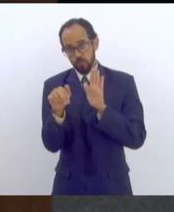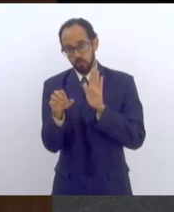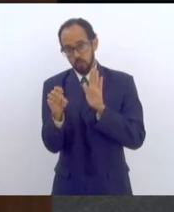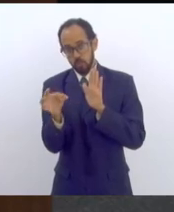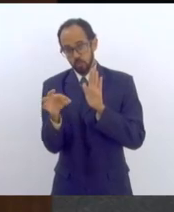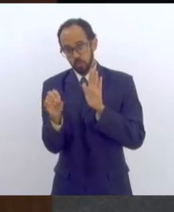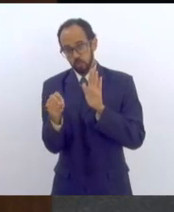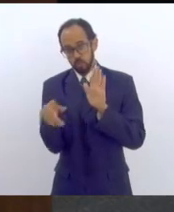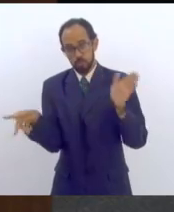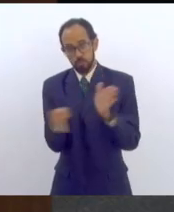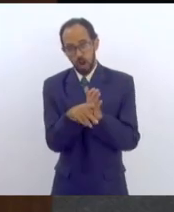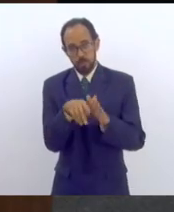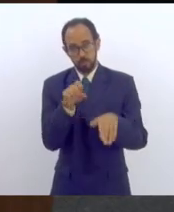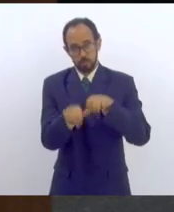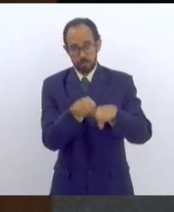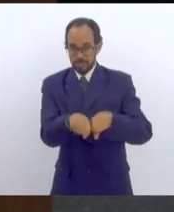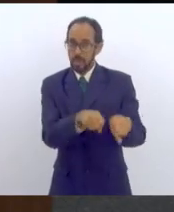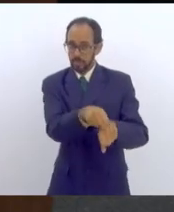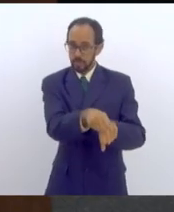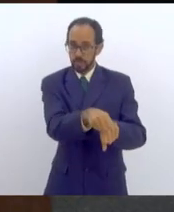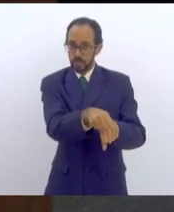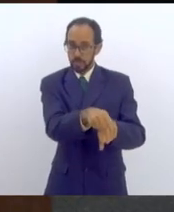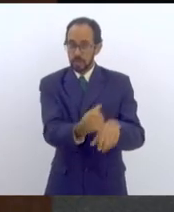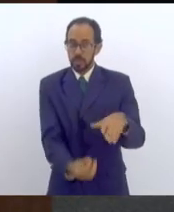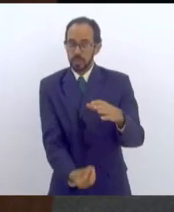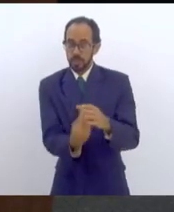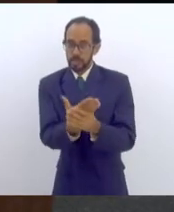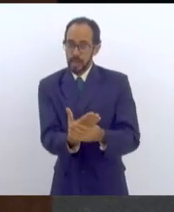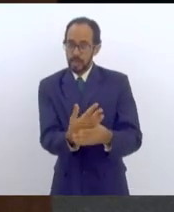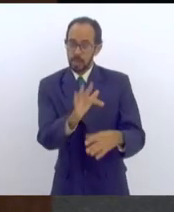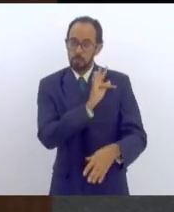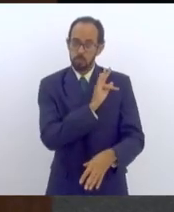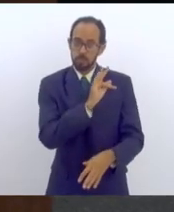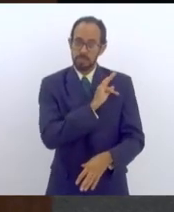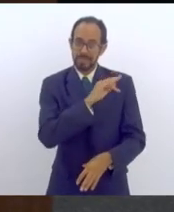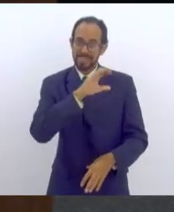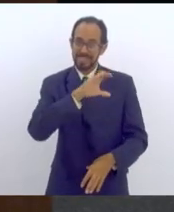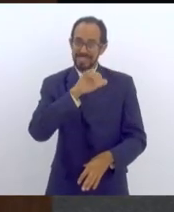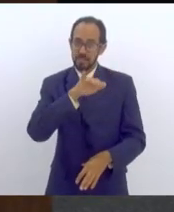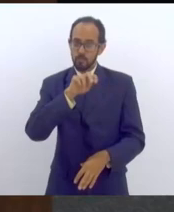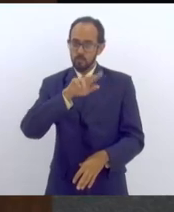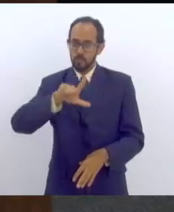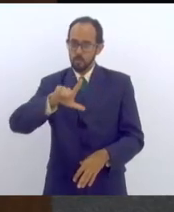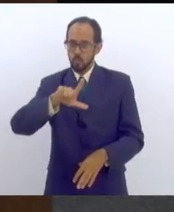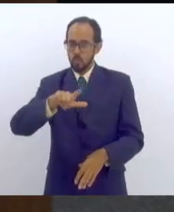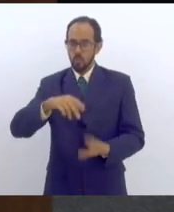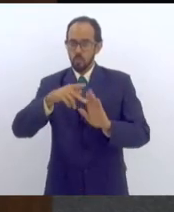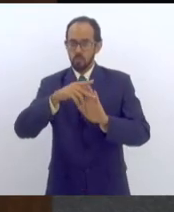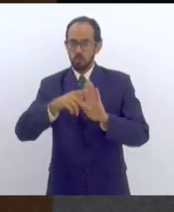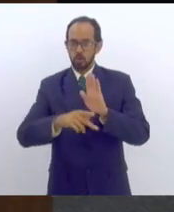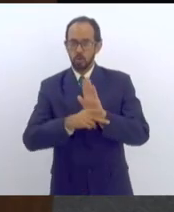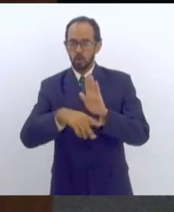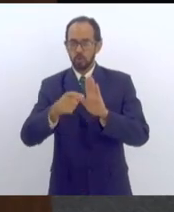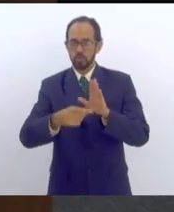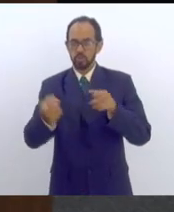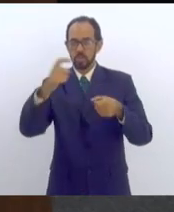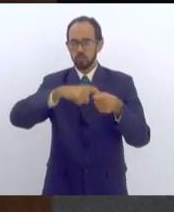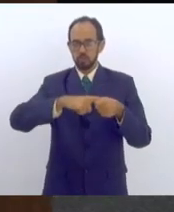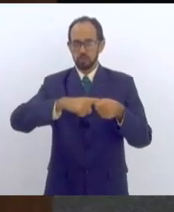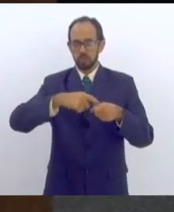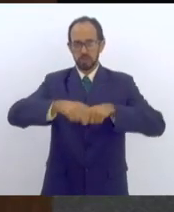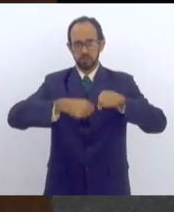daí, estabelecer na Polícia Civil um protocolo de devolução das bicicletas que